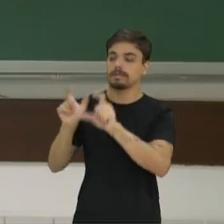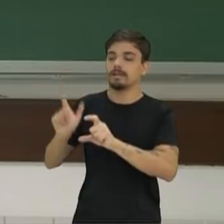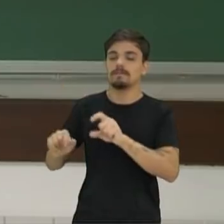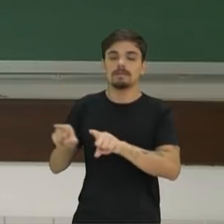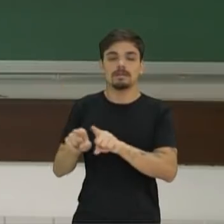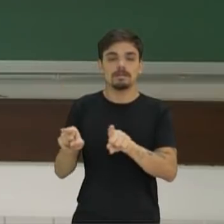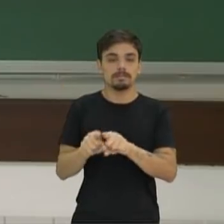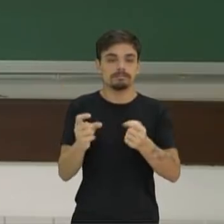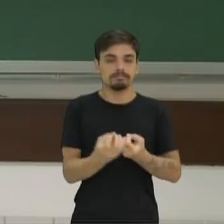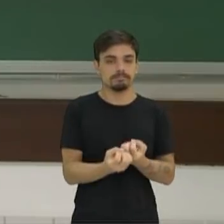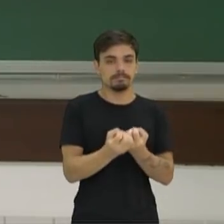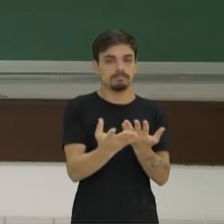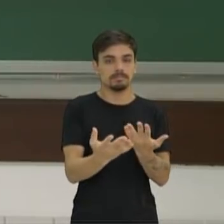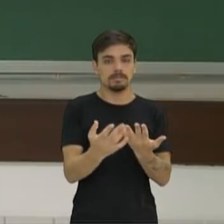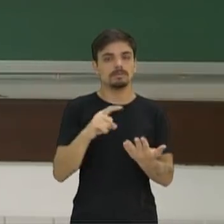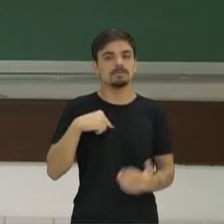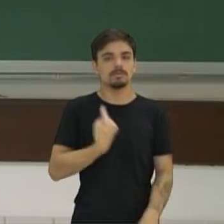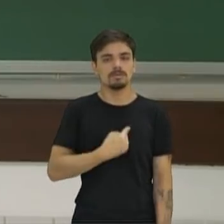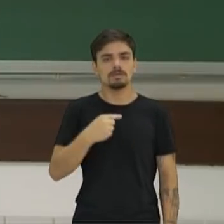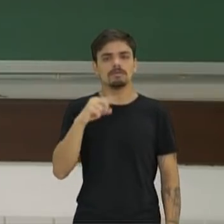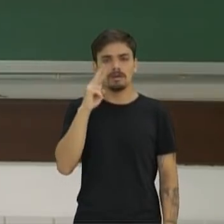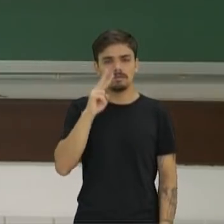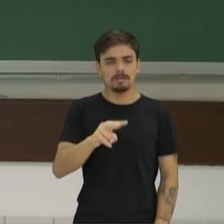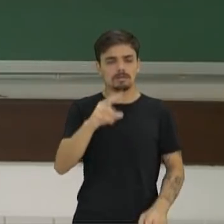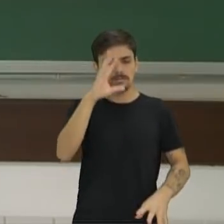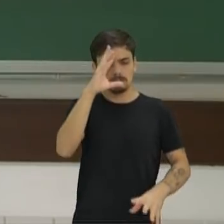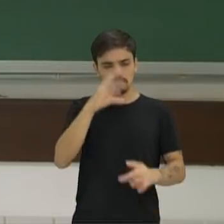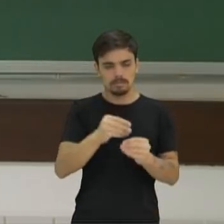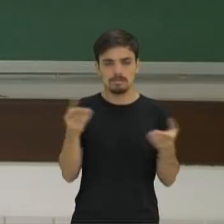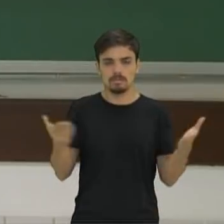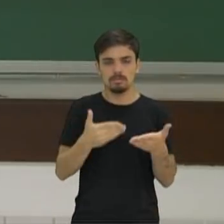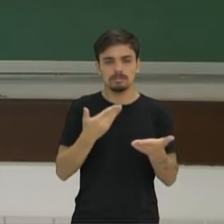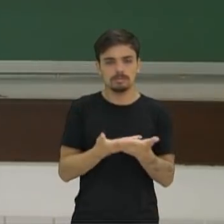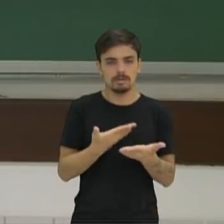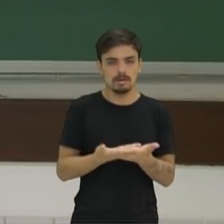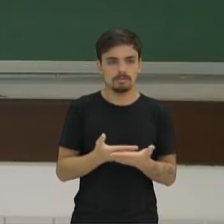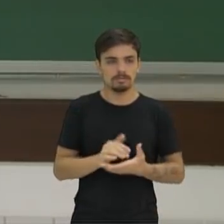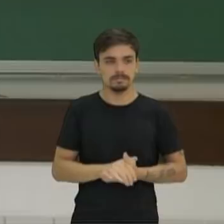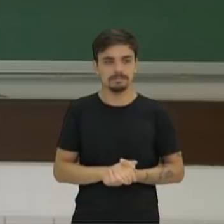ou expressão. Tudo isso a gente vai fazer na aula de hoje.